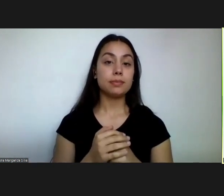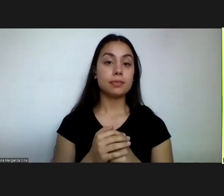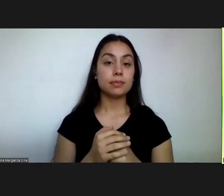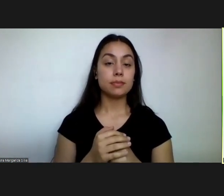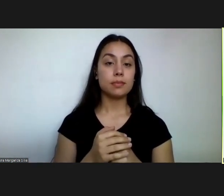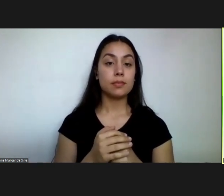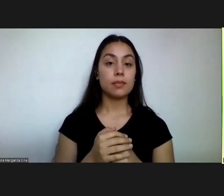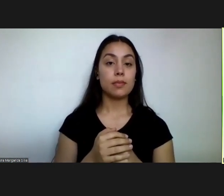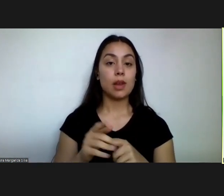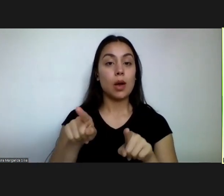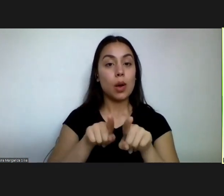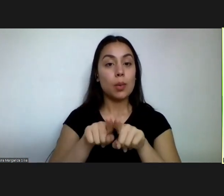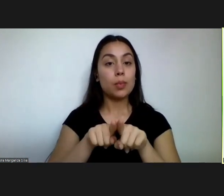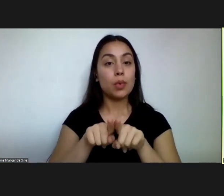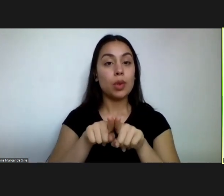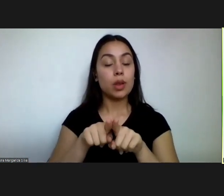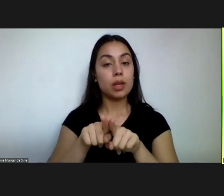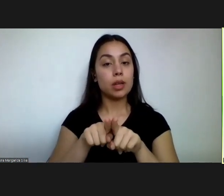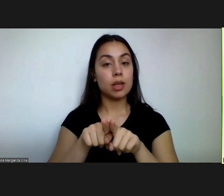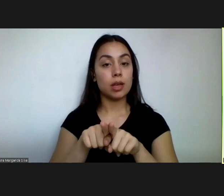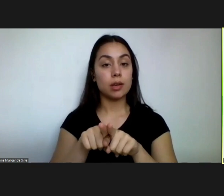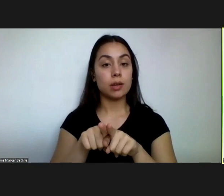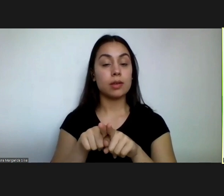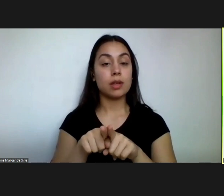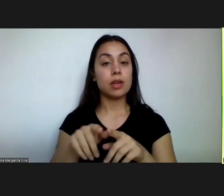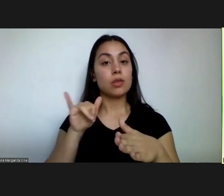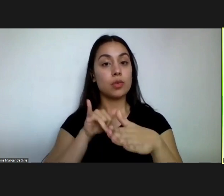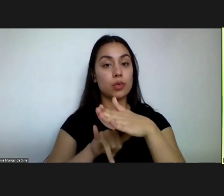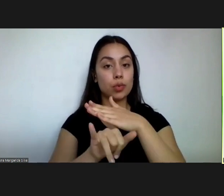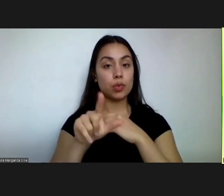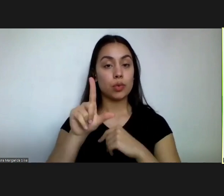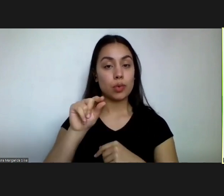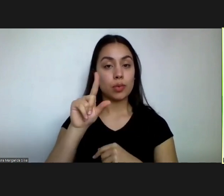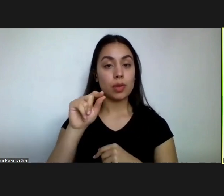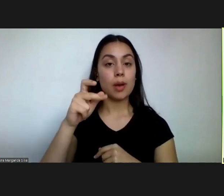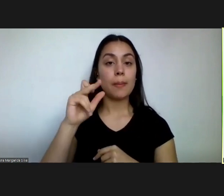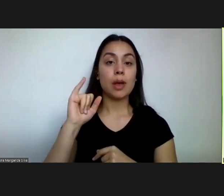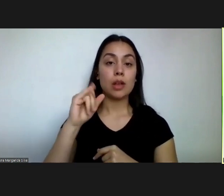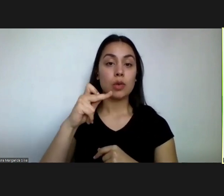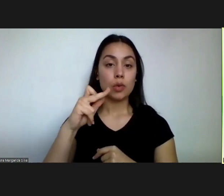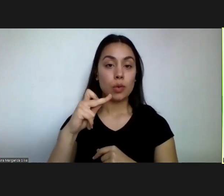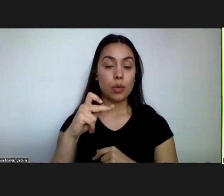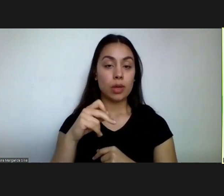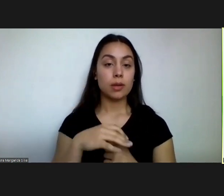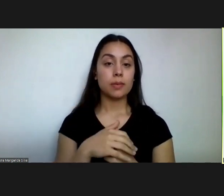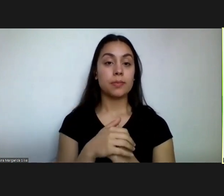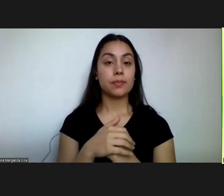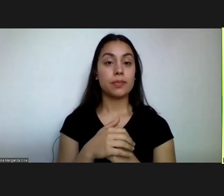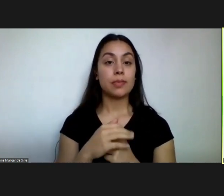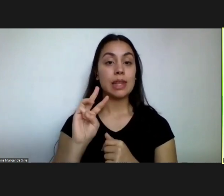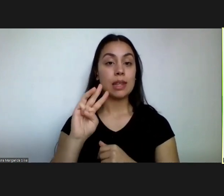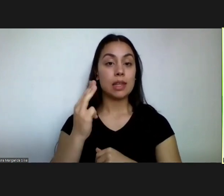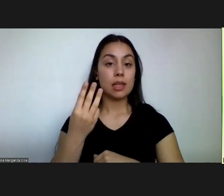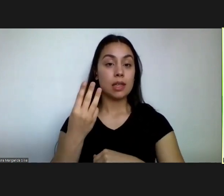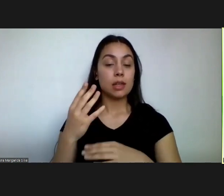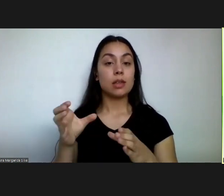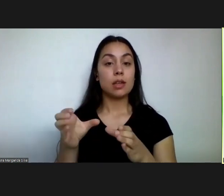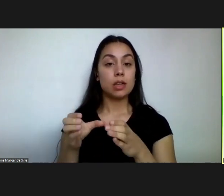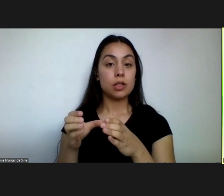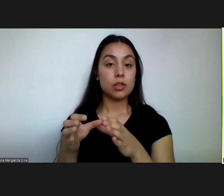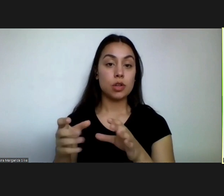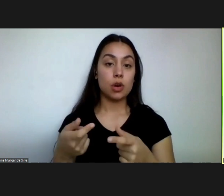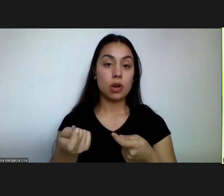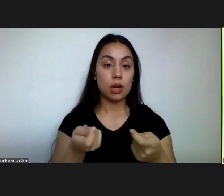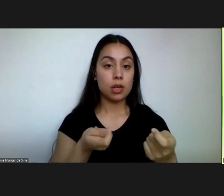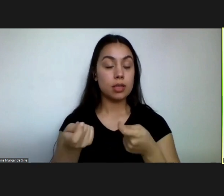Democracia Social, o qual será transmitido em direto no canal de YouTube do INA, contando com a participação de 3 organizações da sociedade civil,